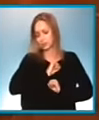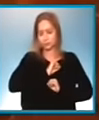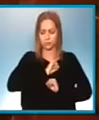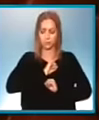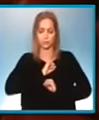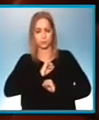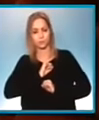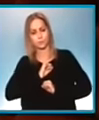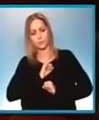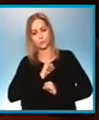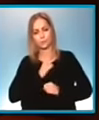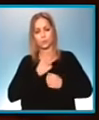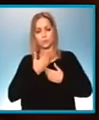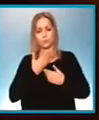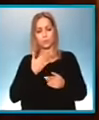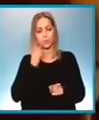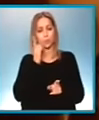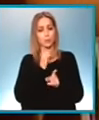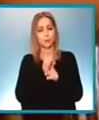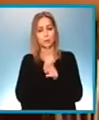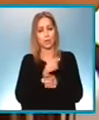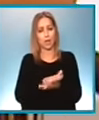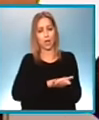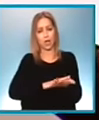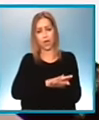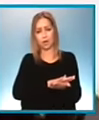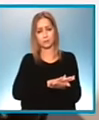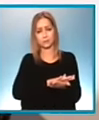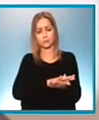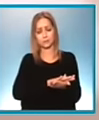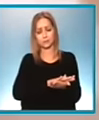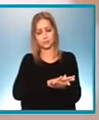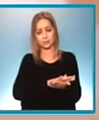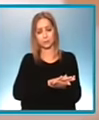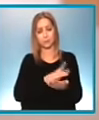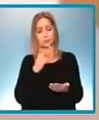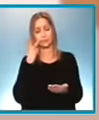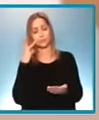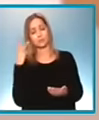país, troncos da mesma raiz de vida.